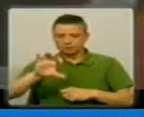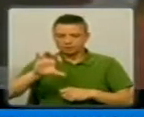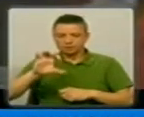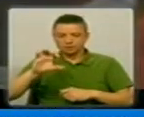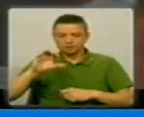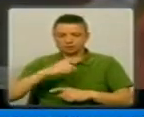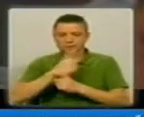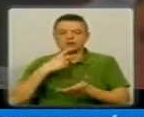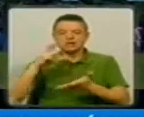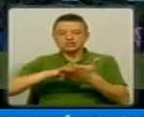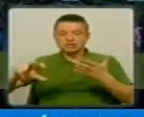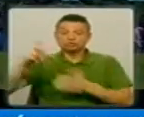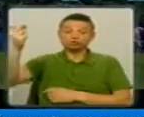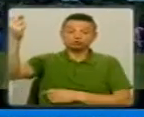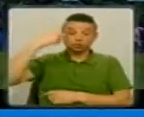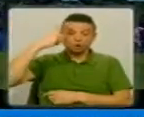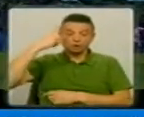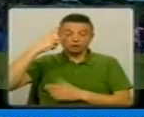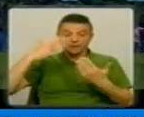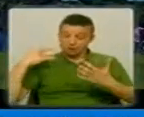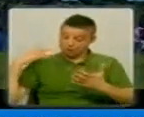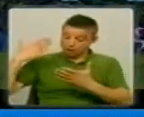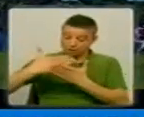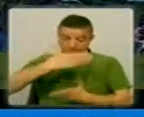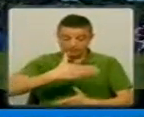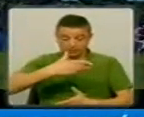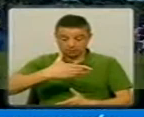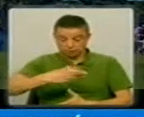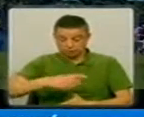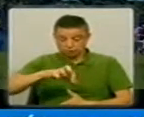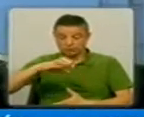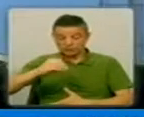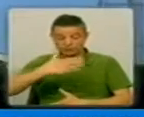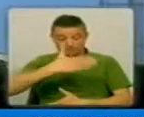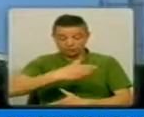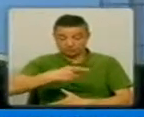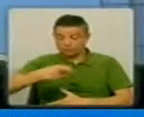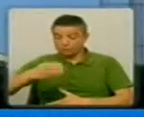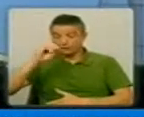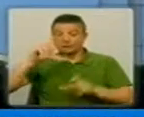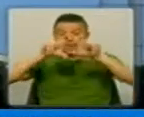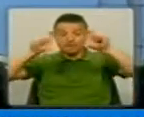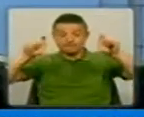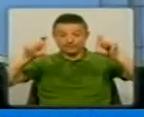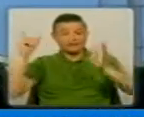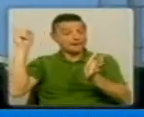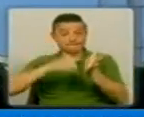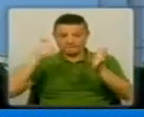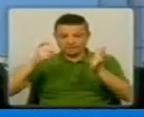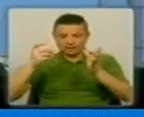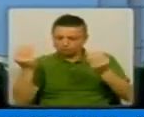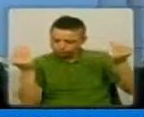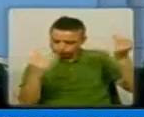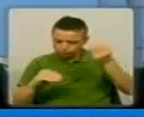captar energia solar. E então, desde a década de 80, ou melhor, nas décadas de 80 e 90, esta empresa norte-americana montou